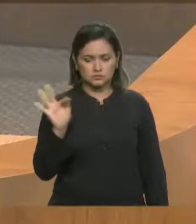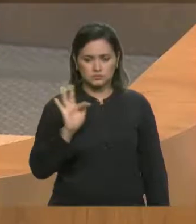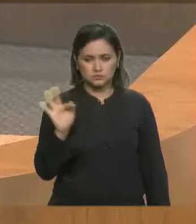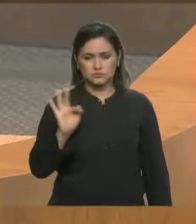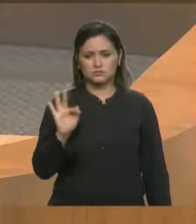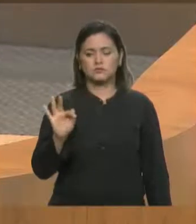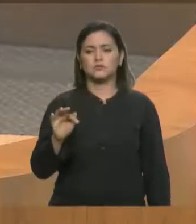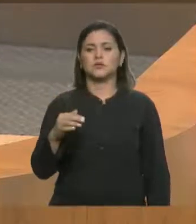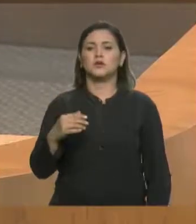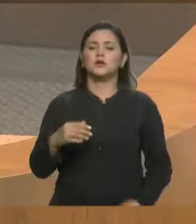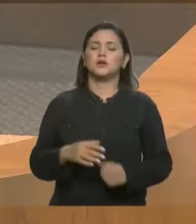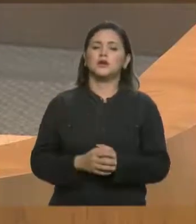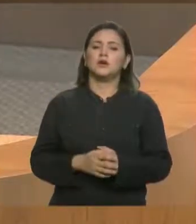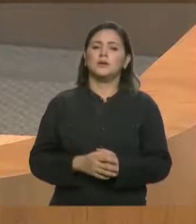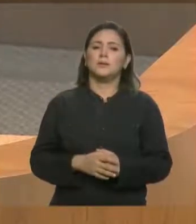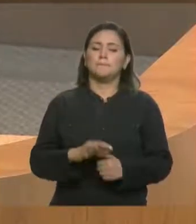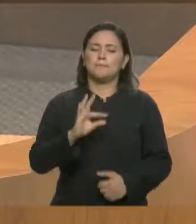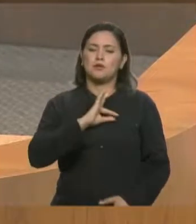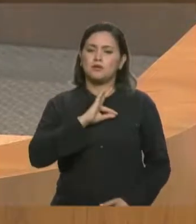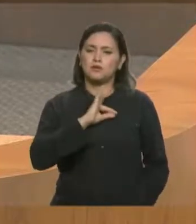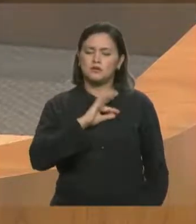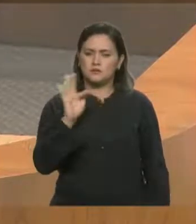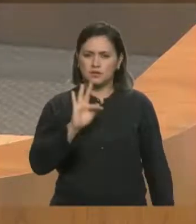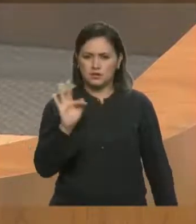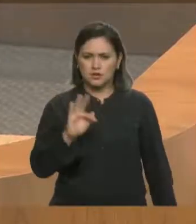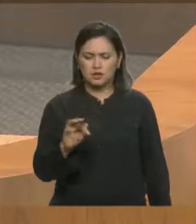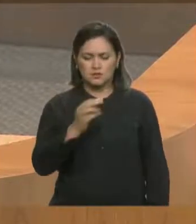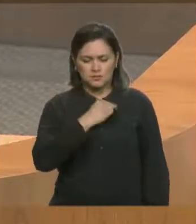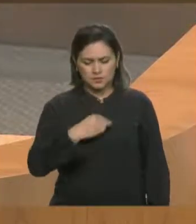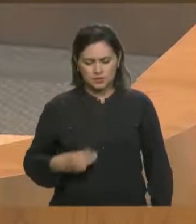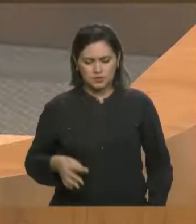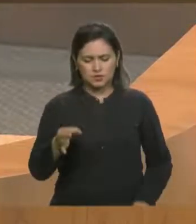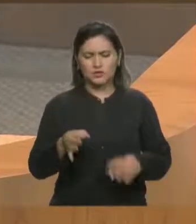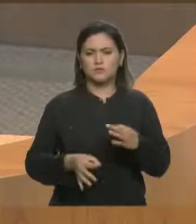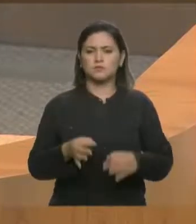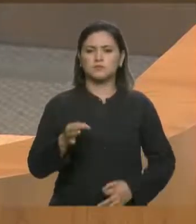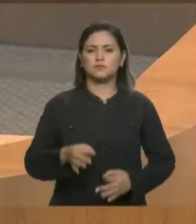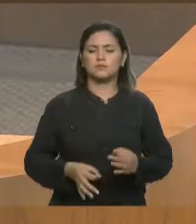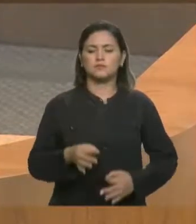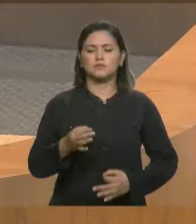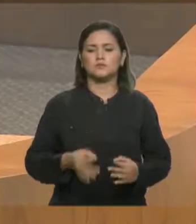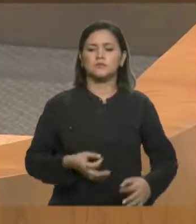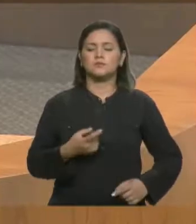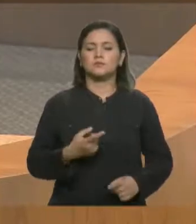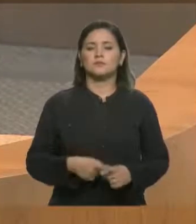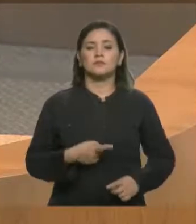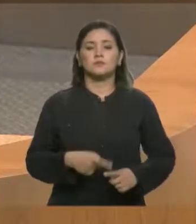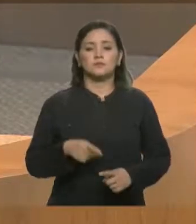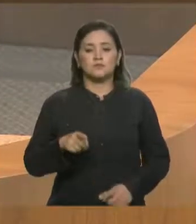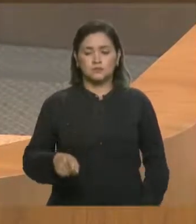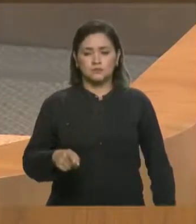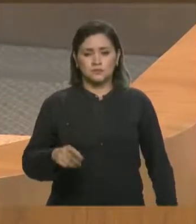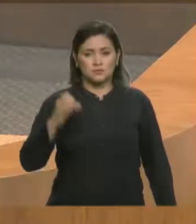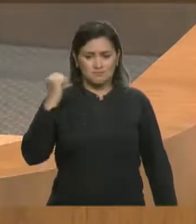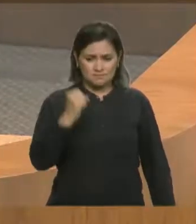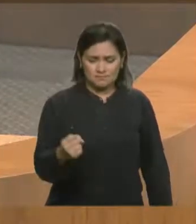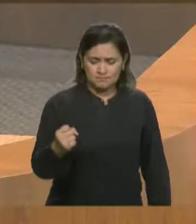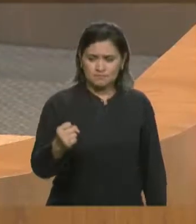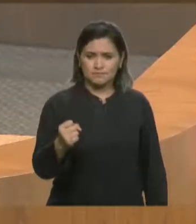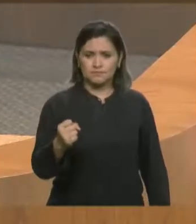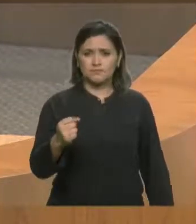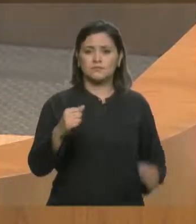Polícia Federal, do Ministério da Justiça, para que aquele assassinato ele